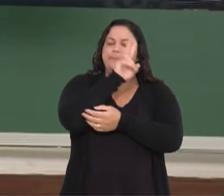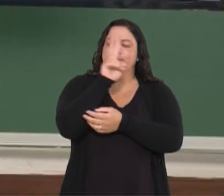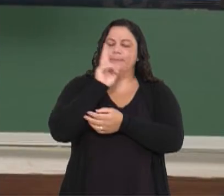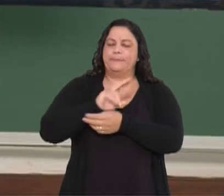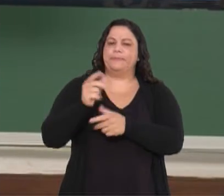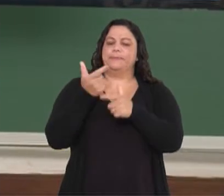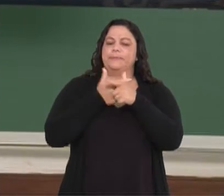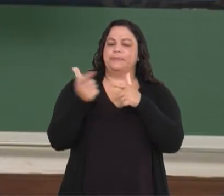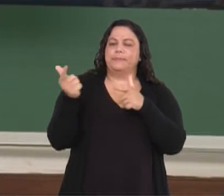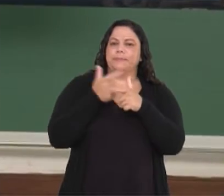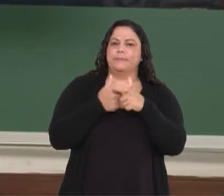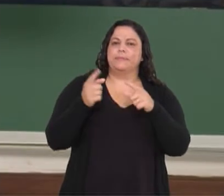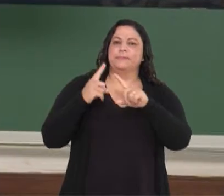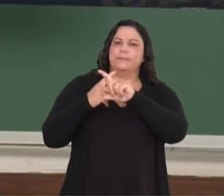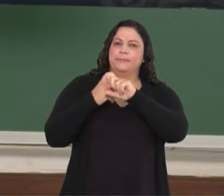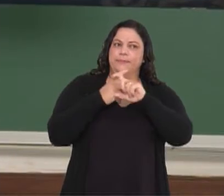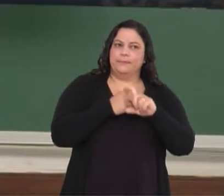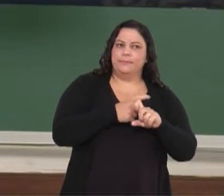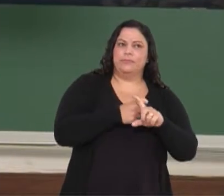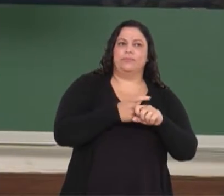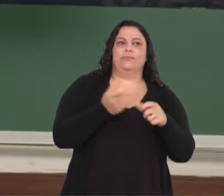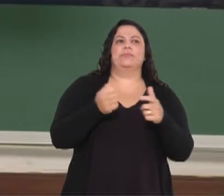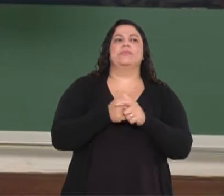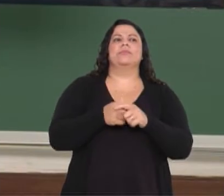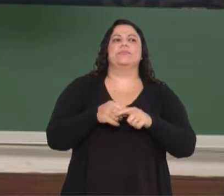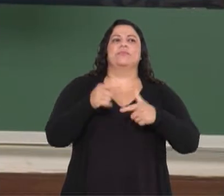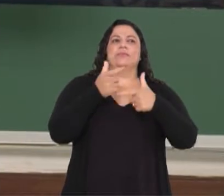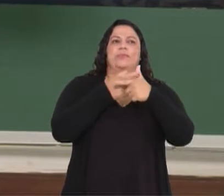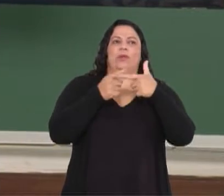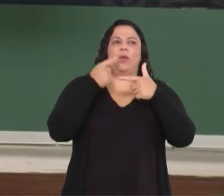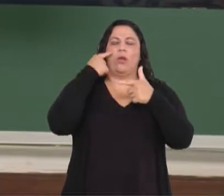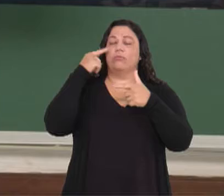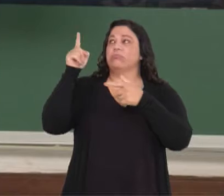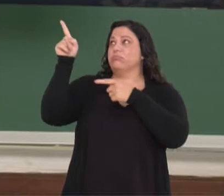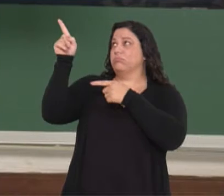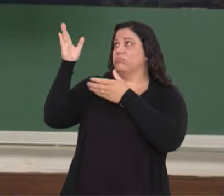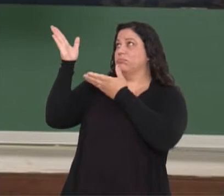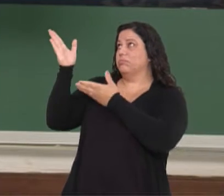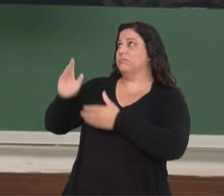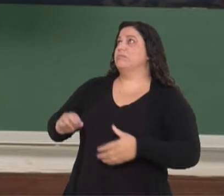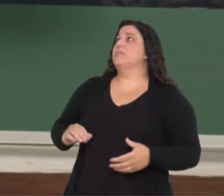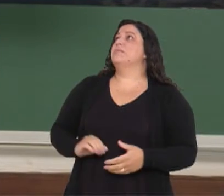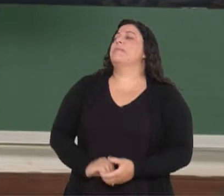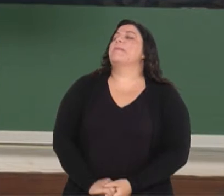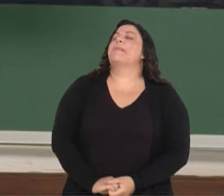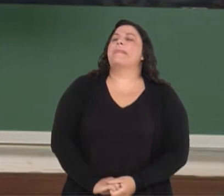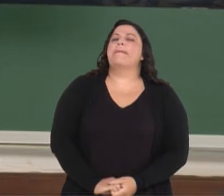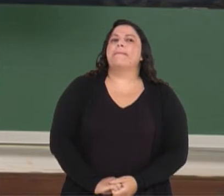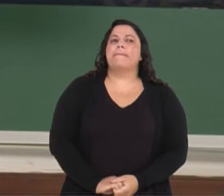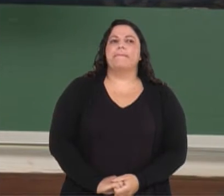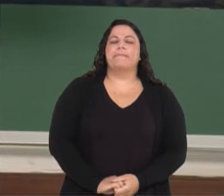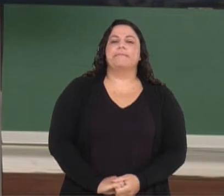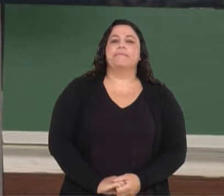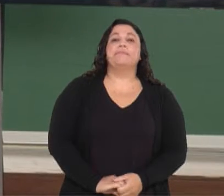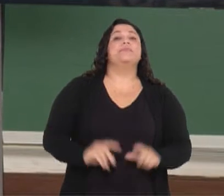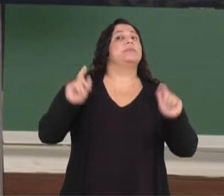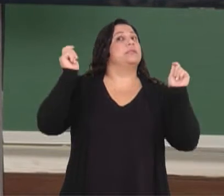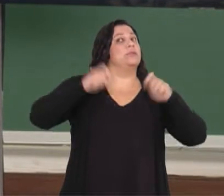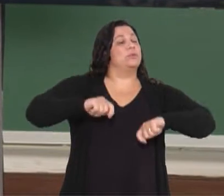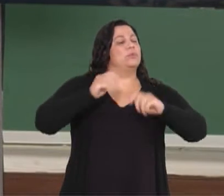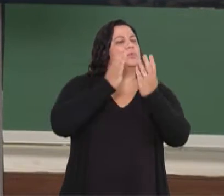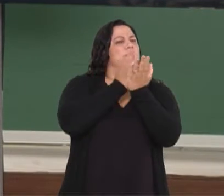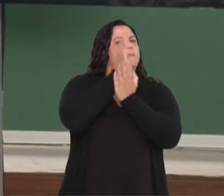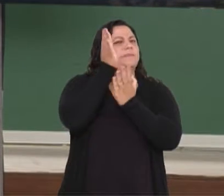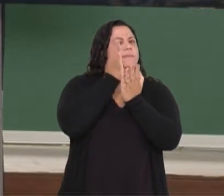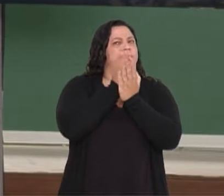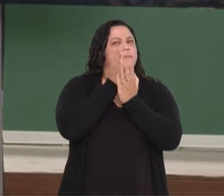elementos. Polinômio divisor, polinômio quociente, polinômio dividendo e polinômio resto. Inclusive, o método lá do